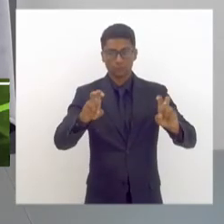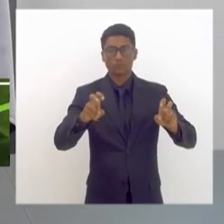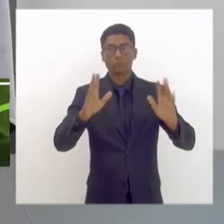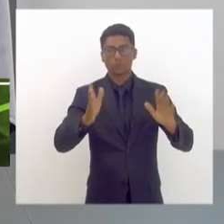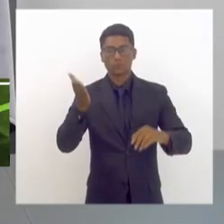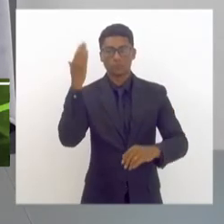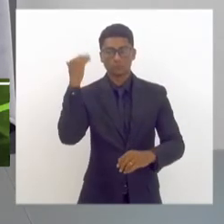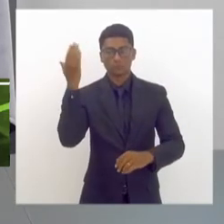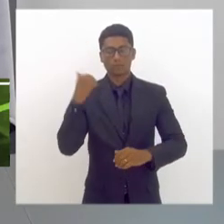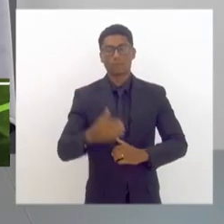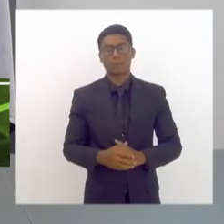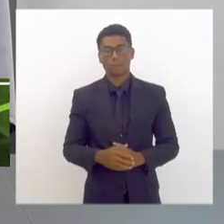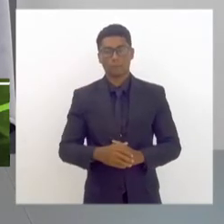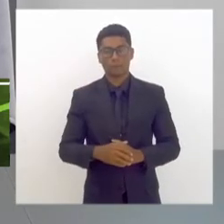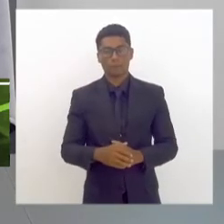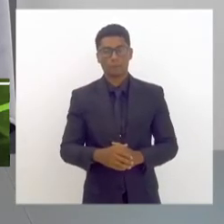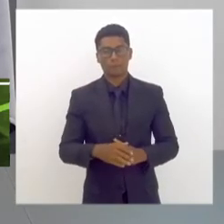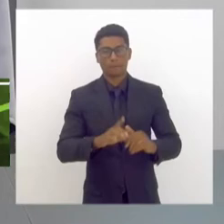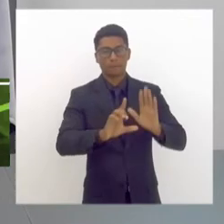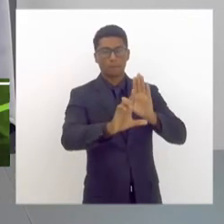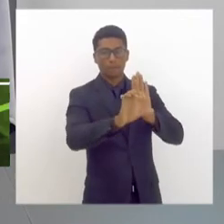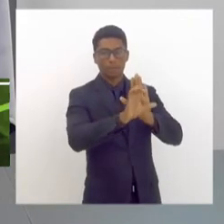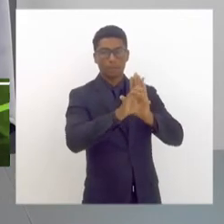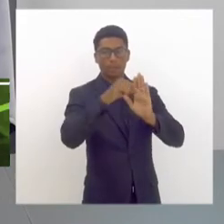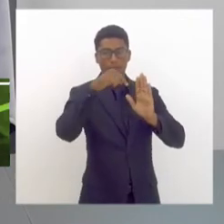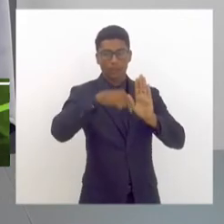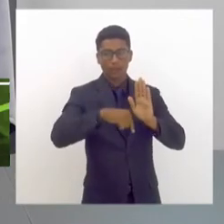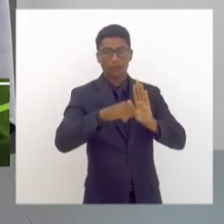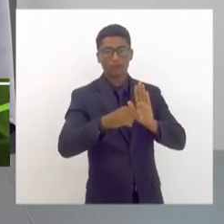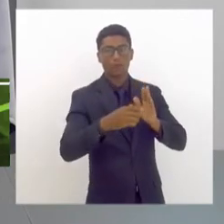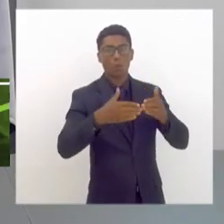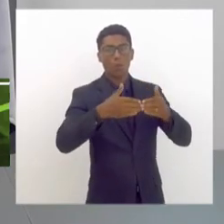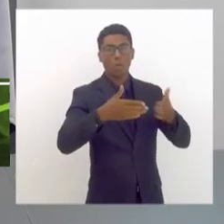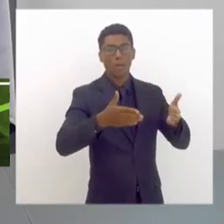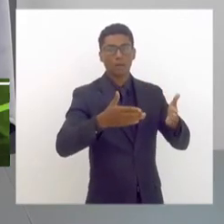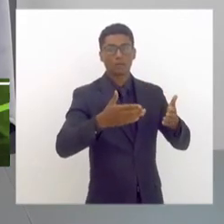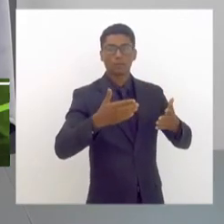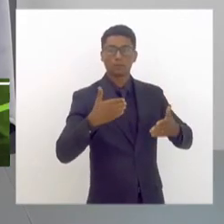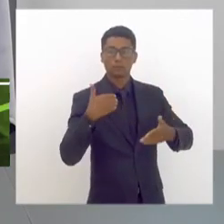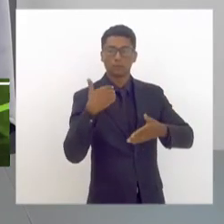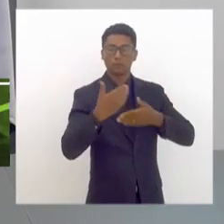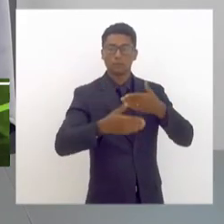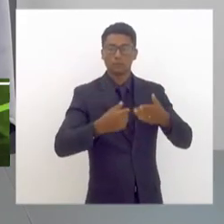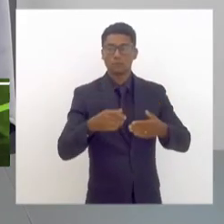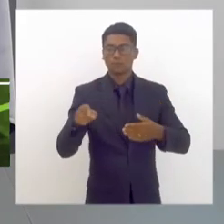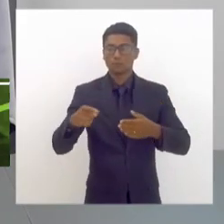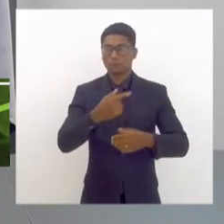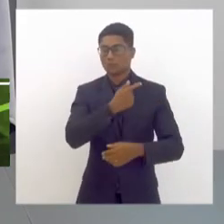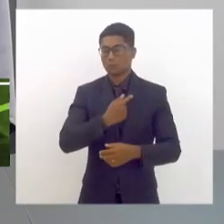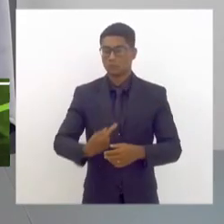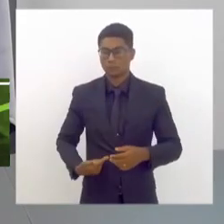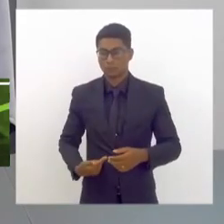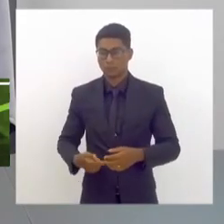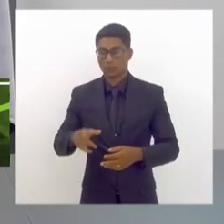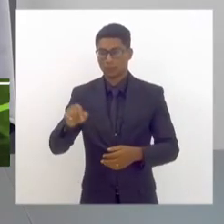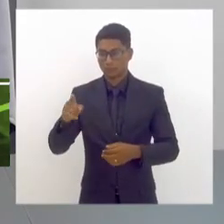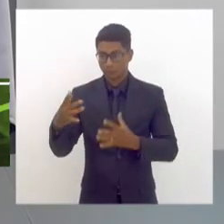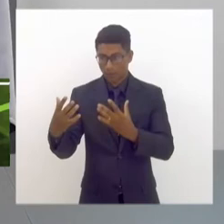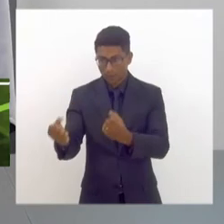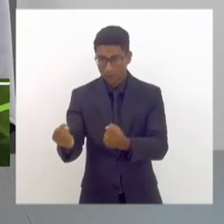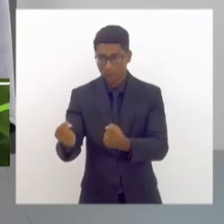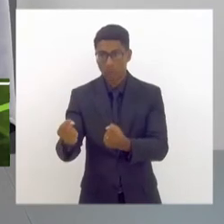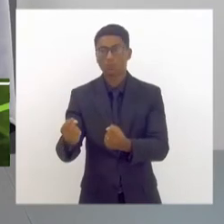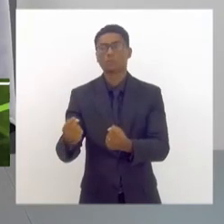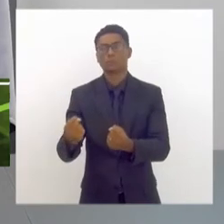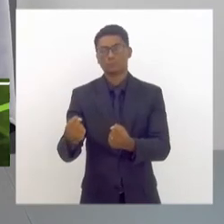também de termos legislações que partem daqui, que depois, com o aceite do governo através da sanção,